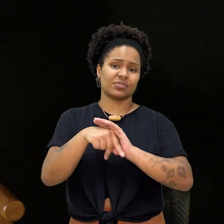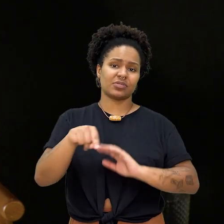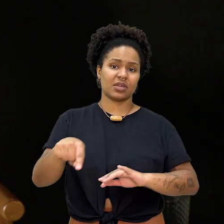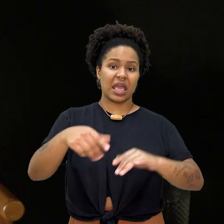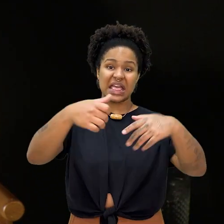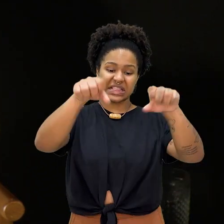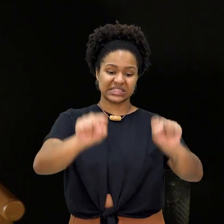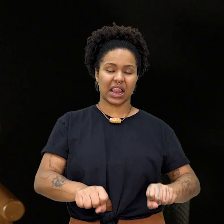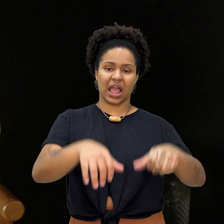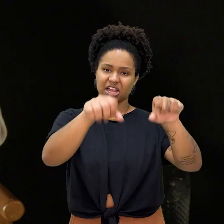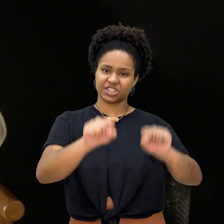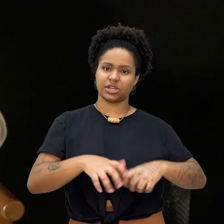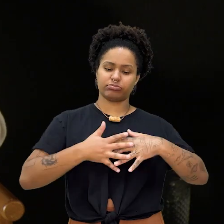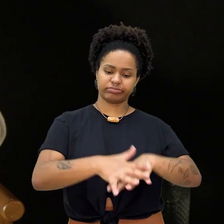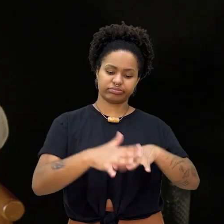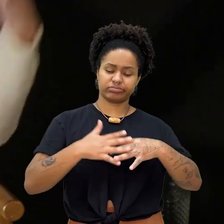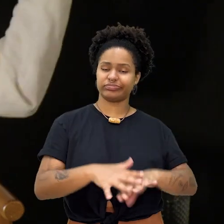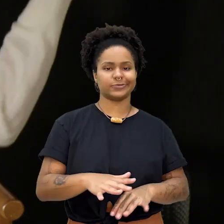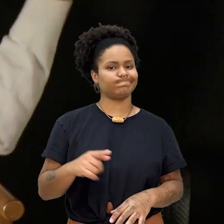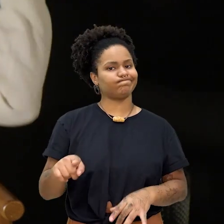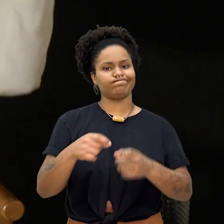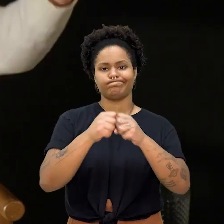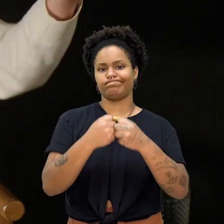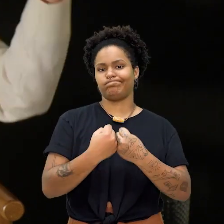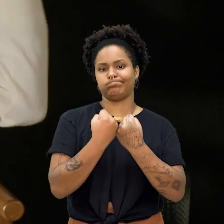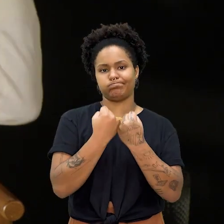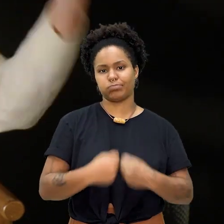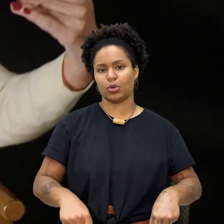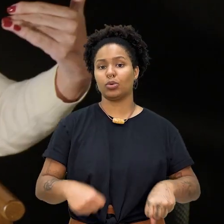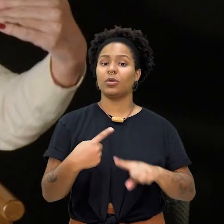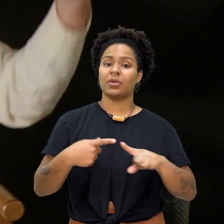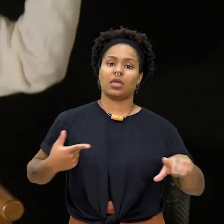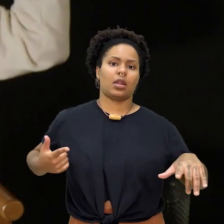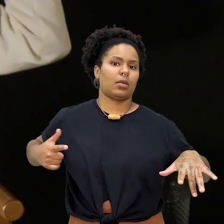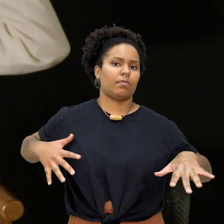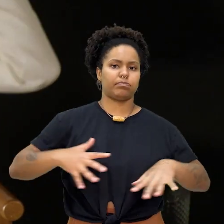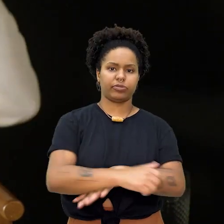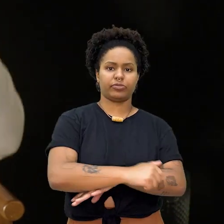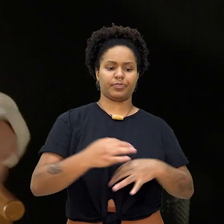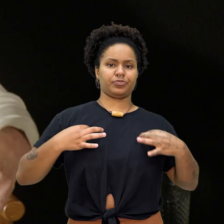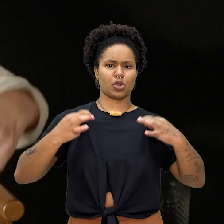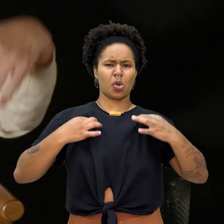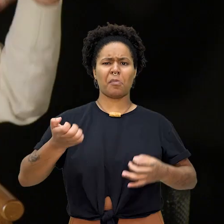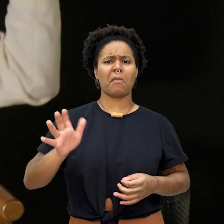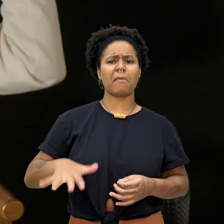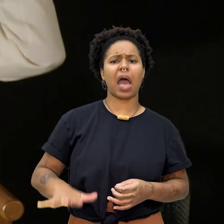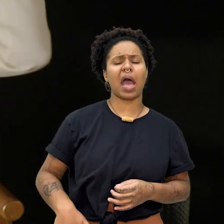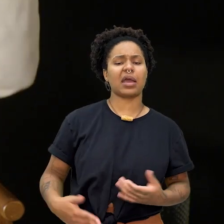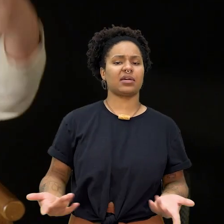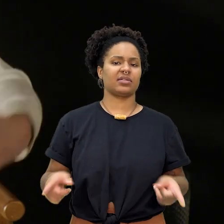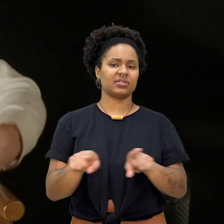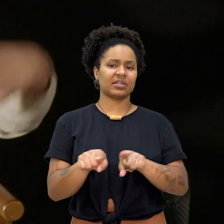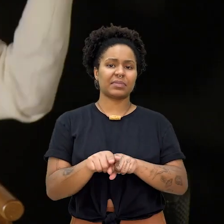As tecelagens locais não aguentaram, né, porque veio uma invasão com roupas muito mais